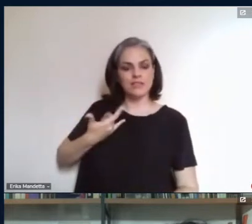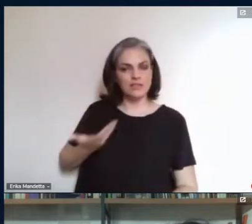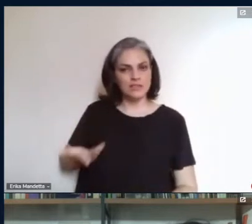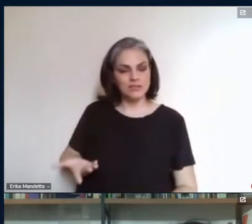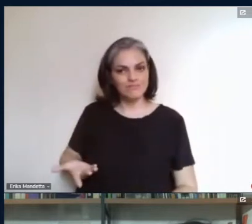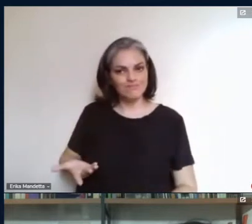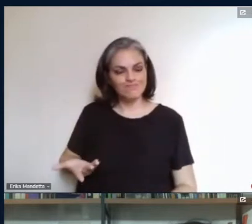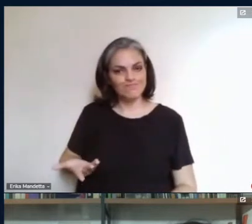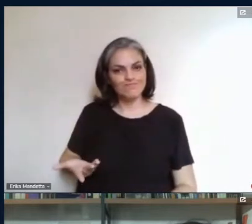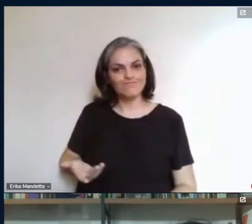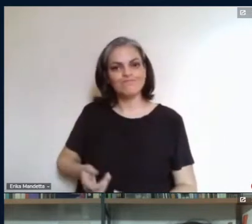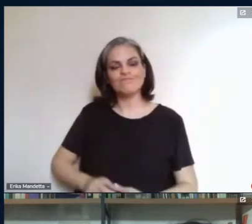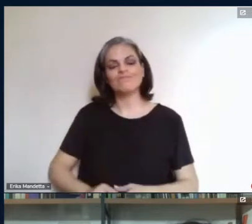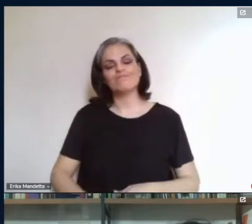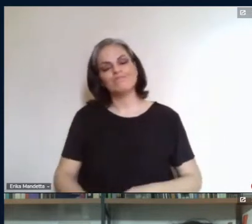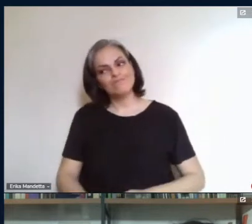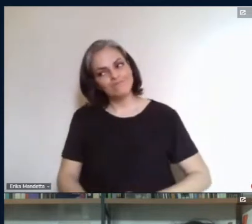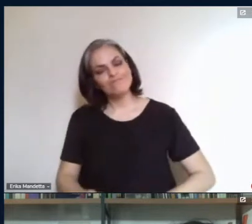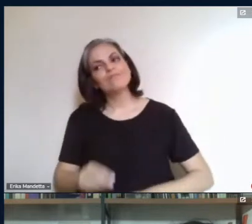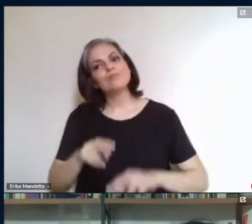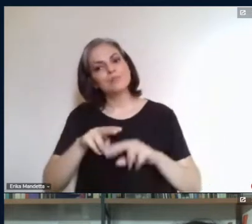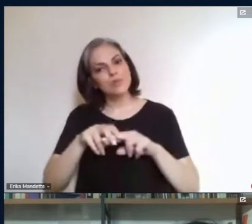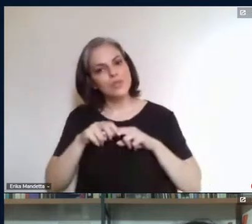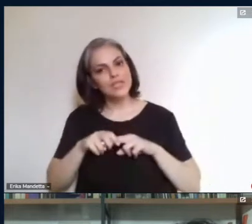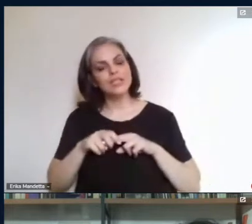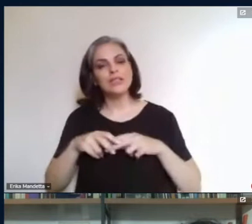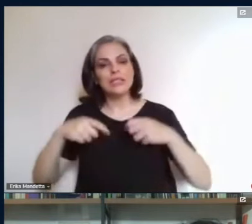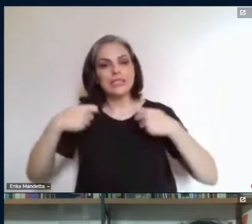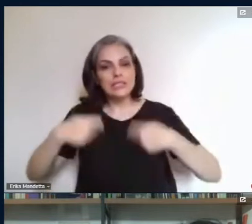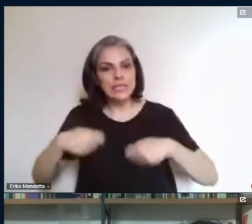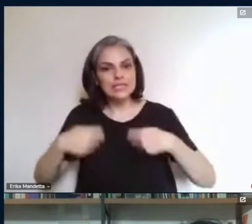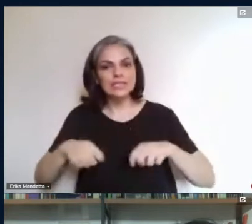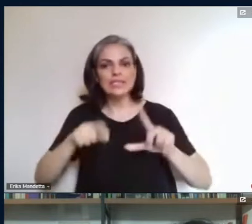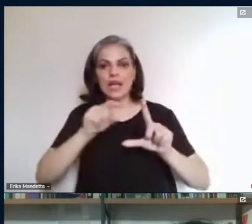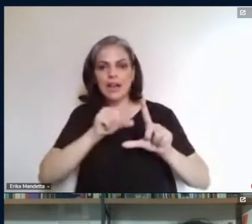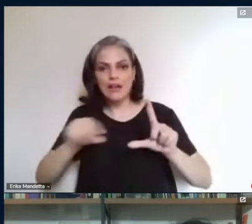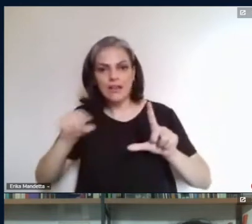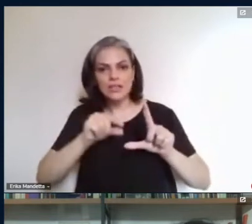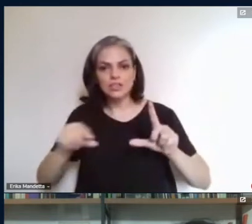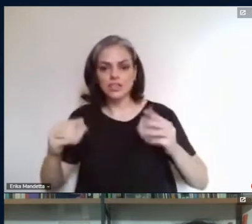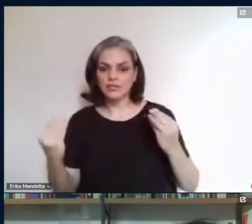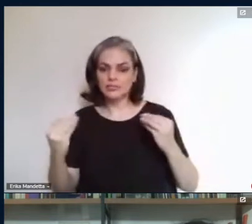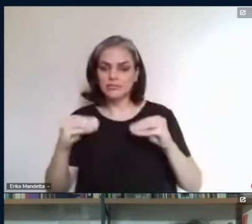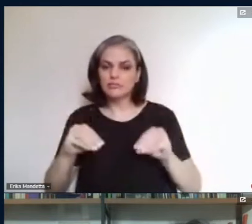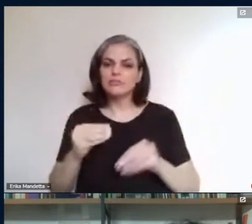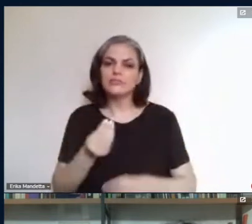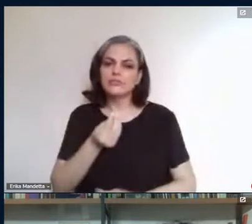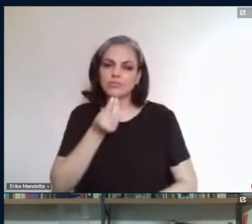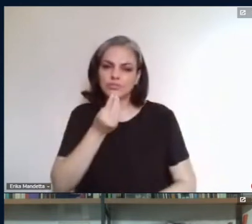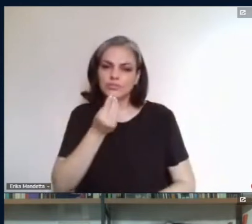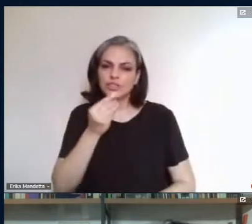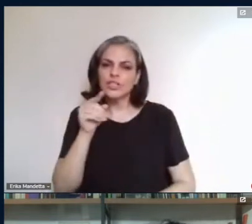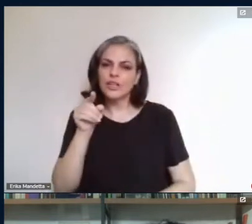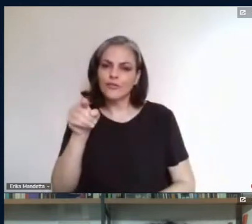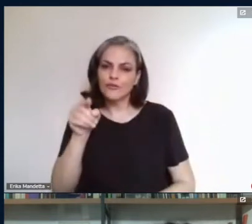então acho que talvez essa demanda de legendas pudesse ser uma nota de rodapé assim,